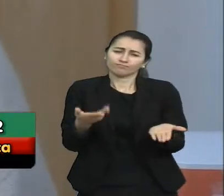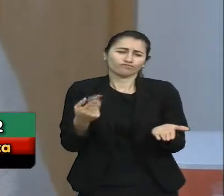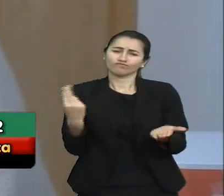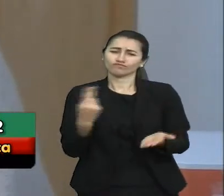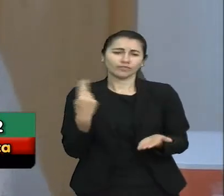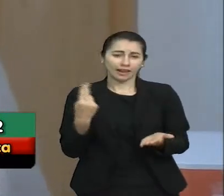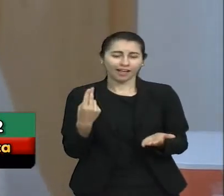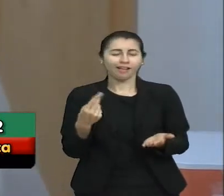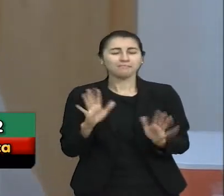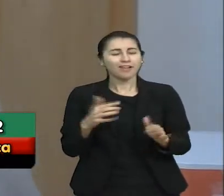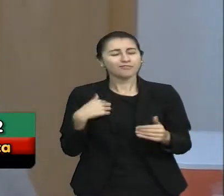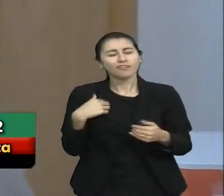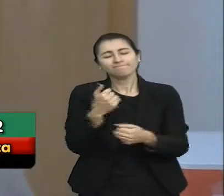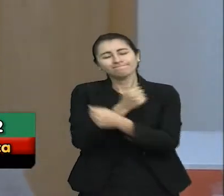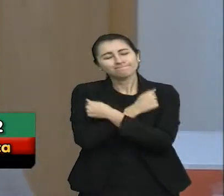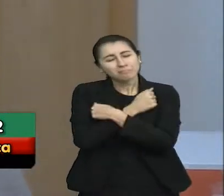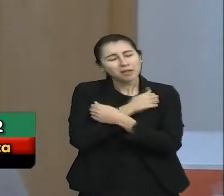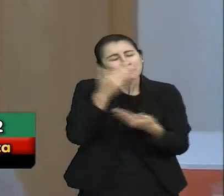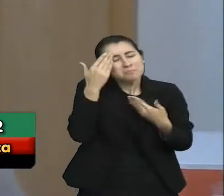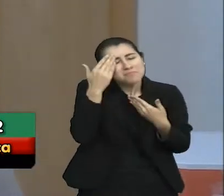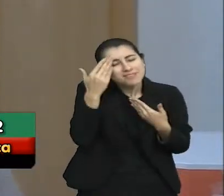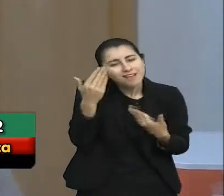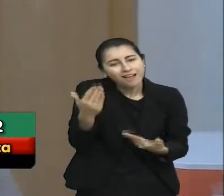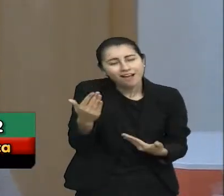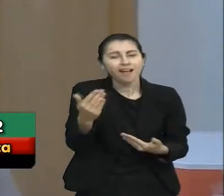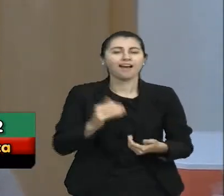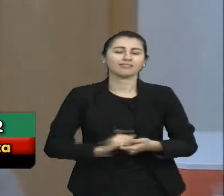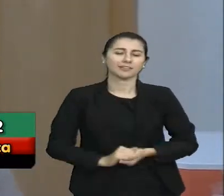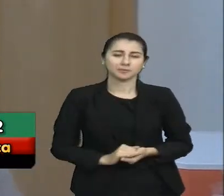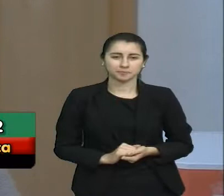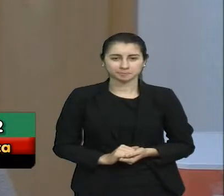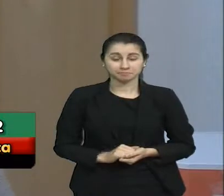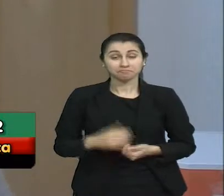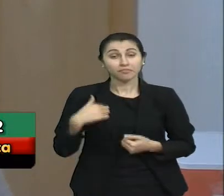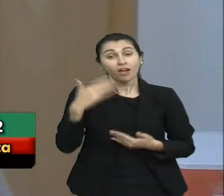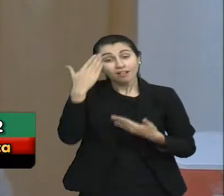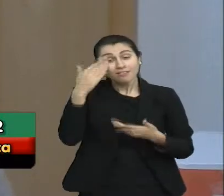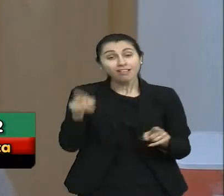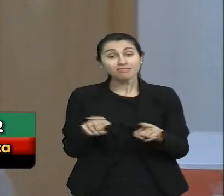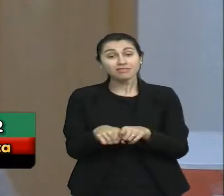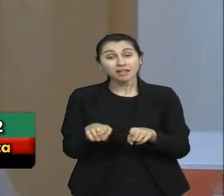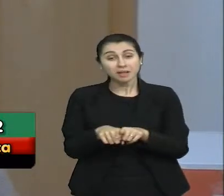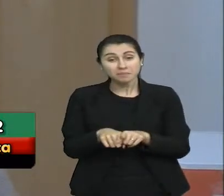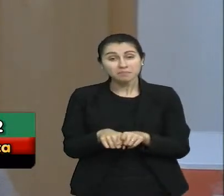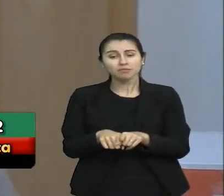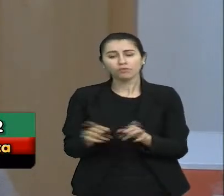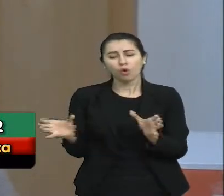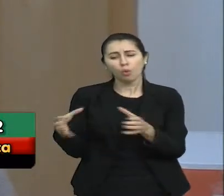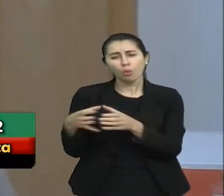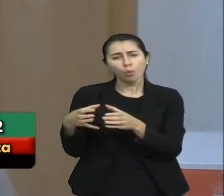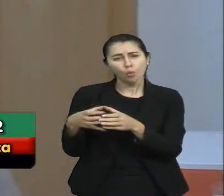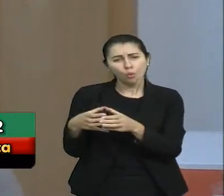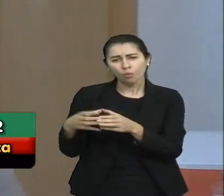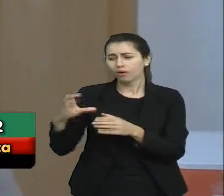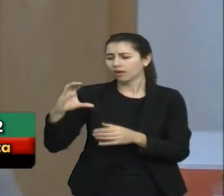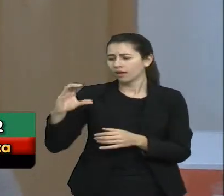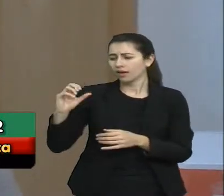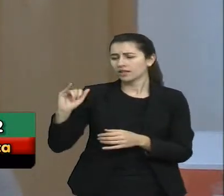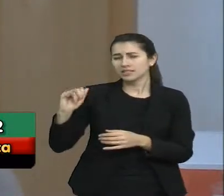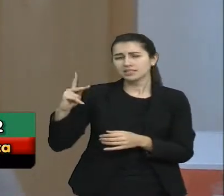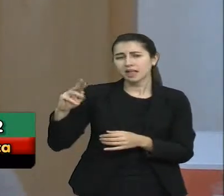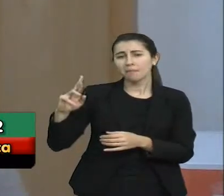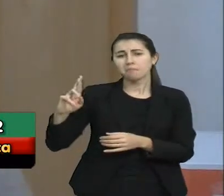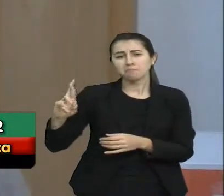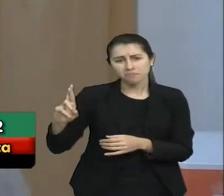abraço, gratidão, vereadora Juliana Corvelo. Agradeço também a equipe da CEPIR, que